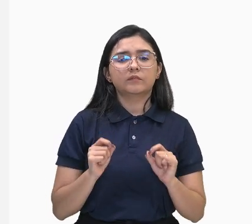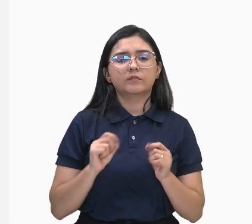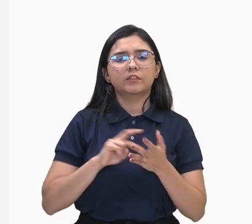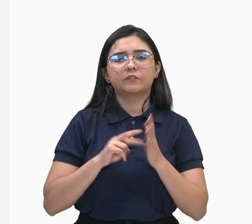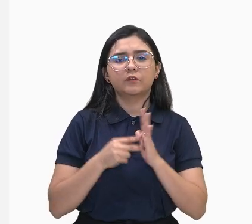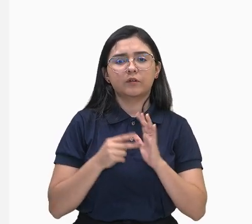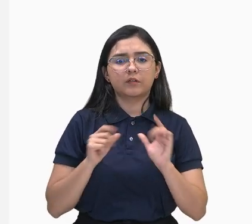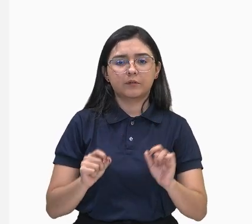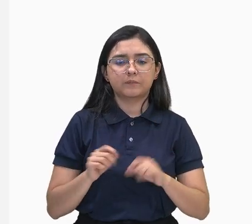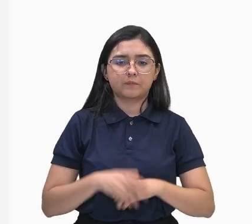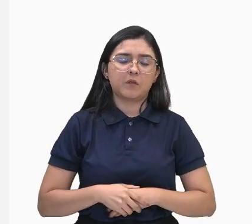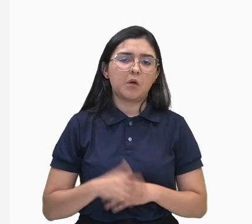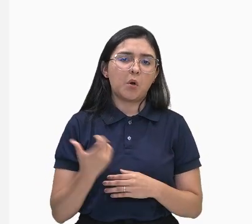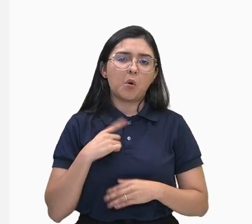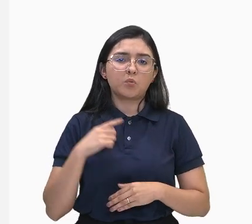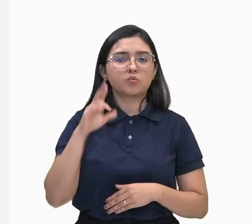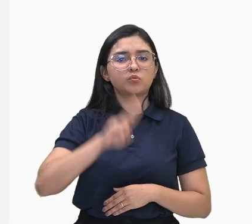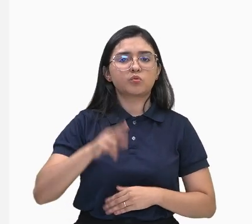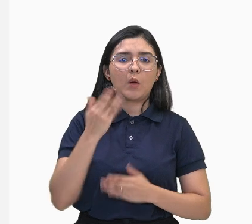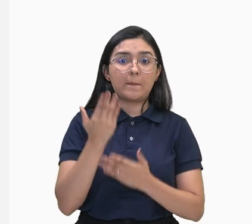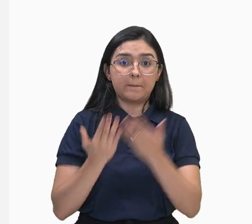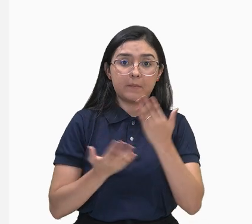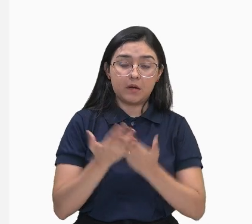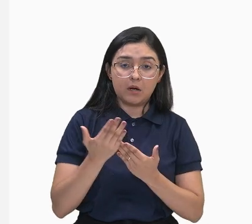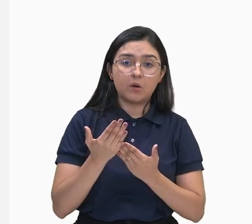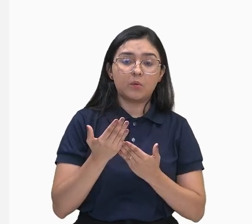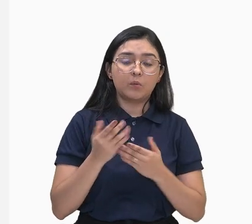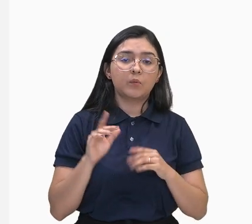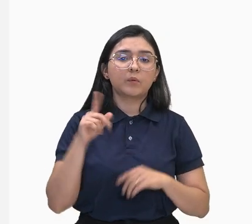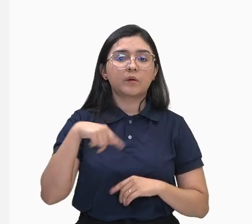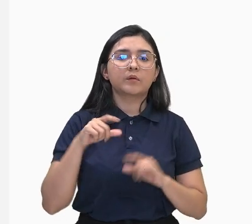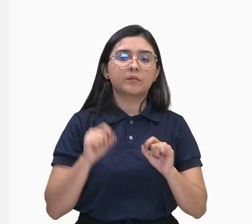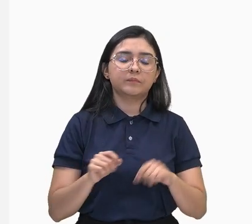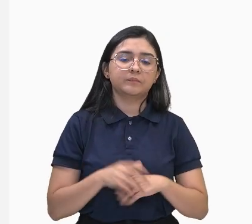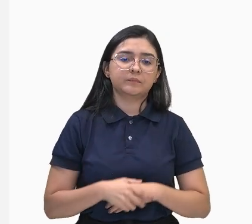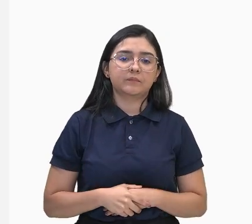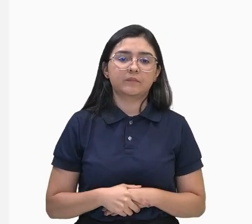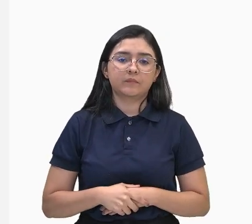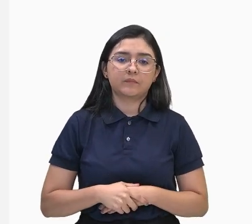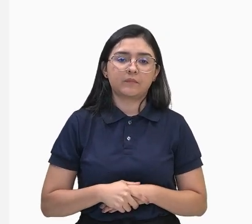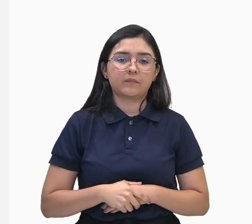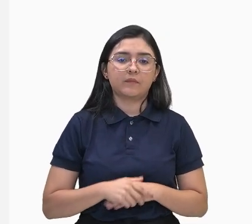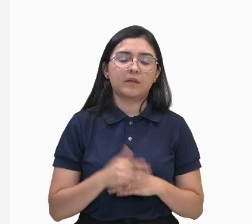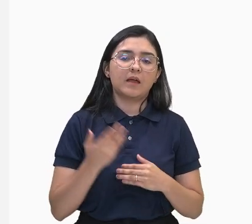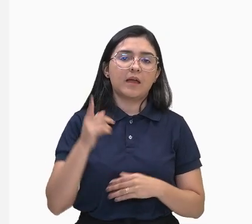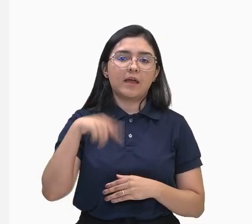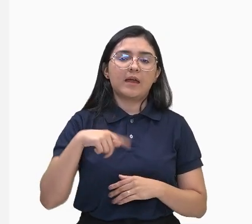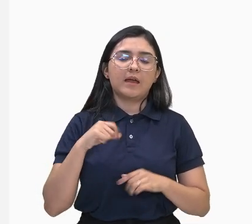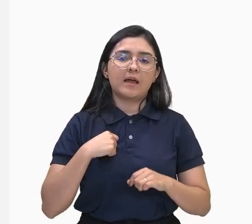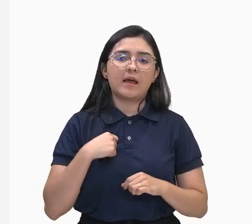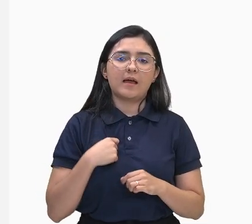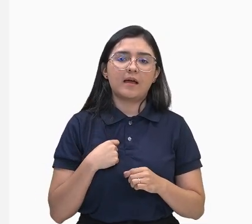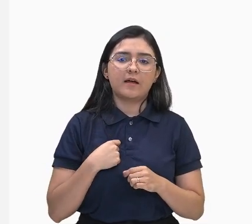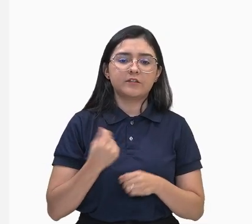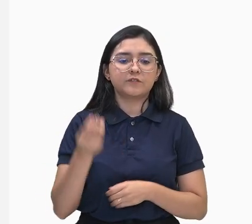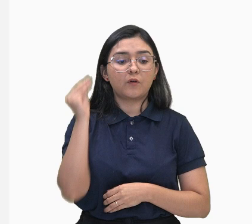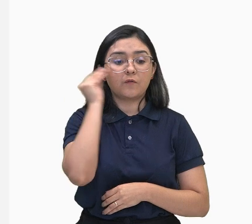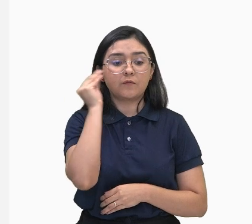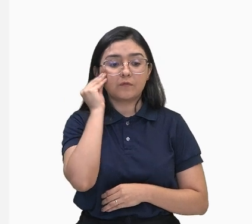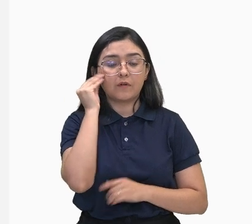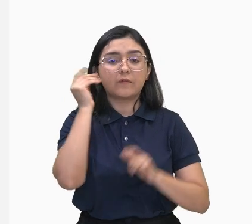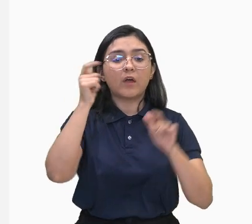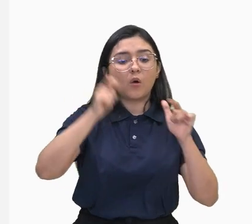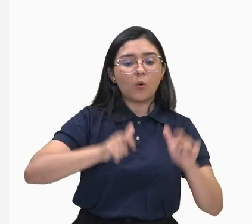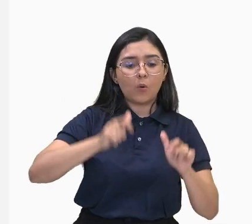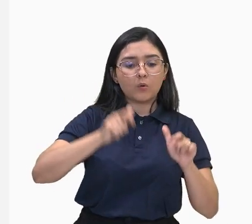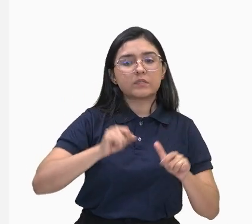e apoiou com a mão um pouco atrás, vai contar o toque da mão do atleta, não onde ele cravou os pés. Então é necessário